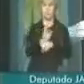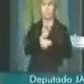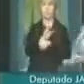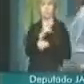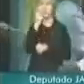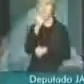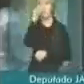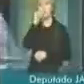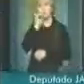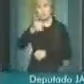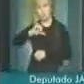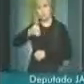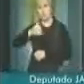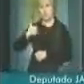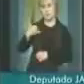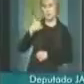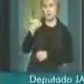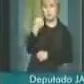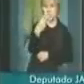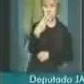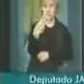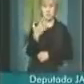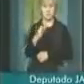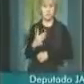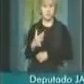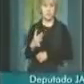também de aproximadamente 13 anos de idade